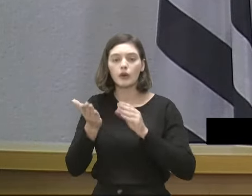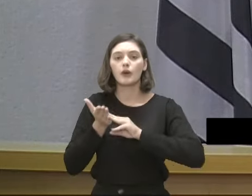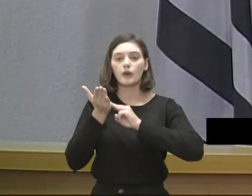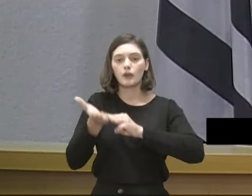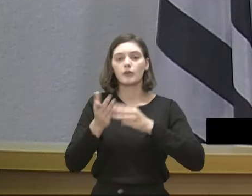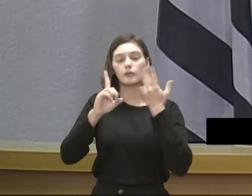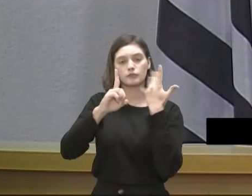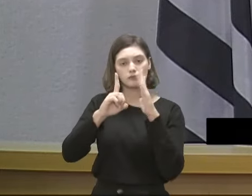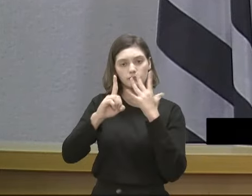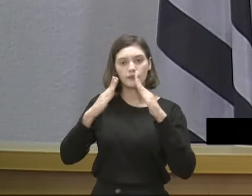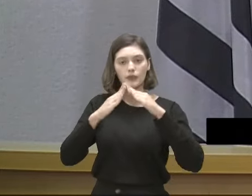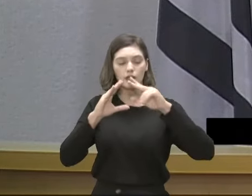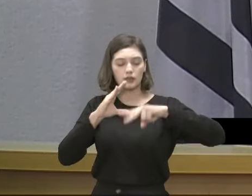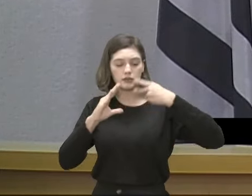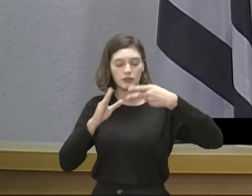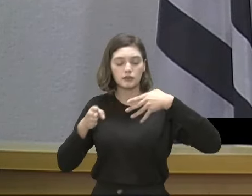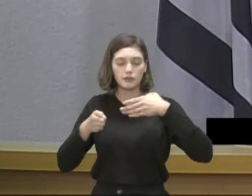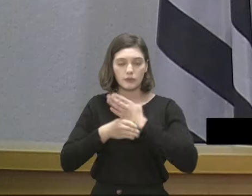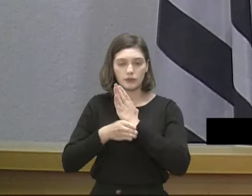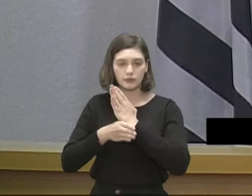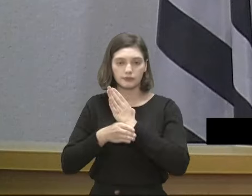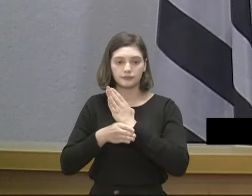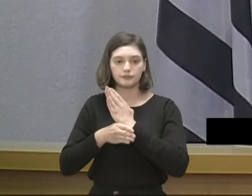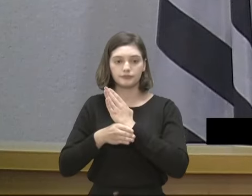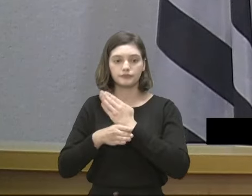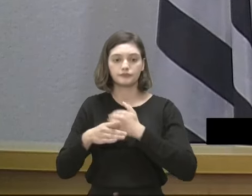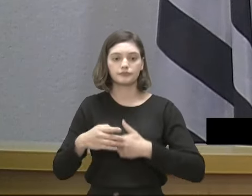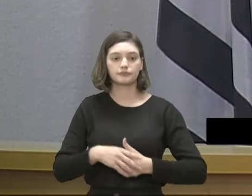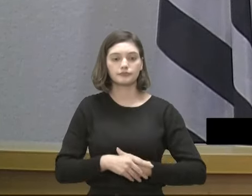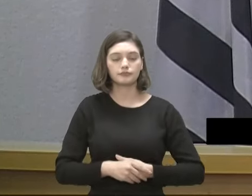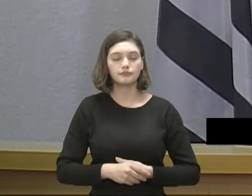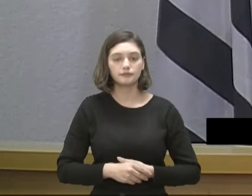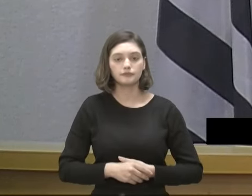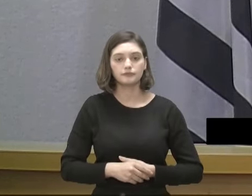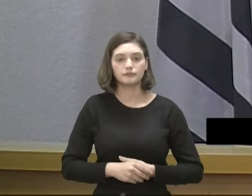que esta casa fez pelo Instituto de Previdência.